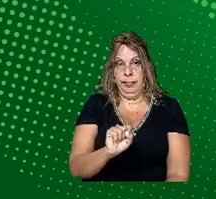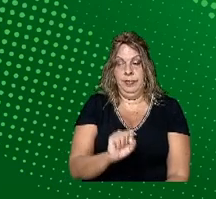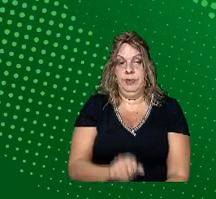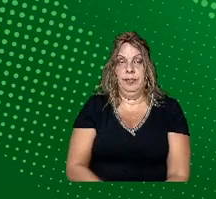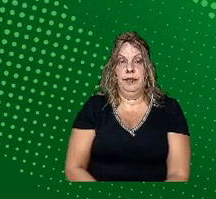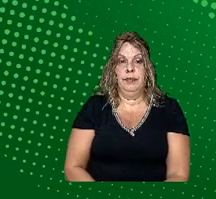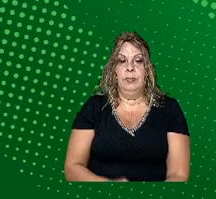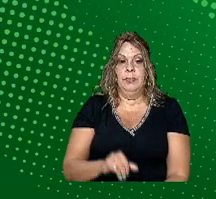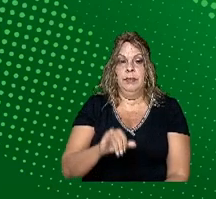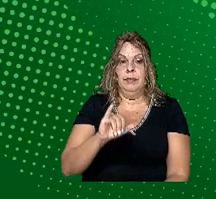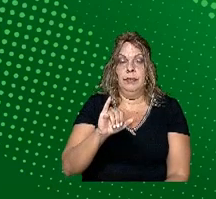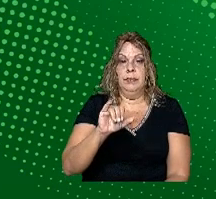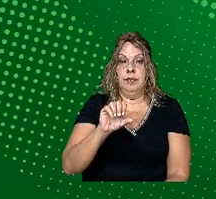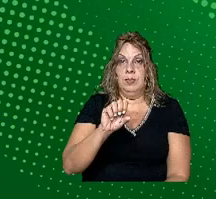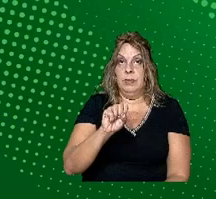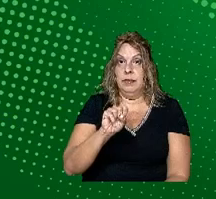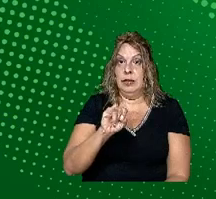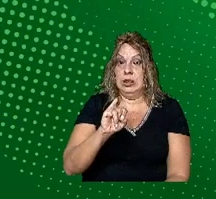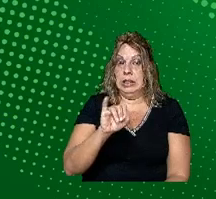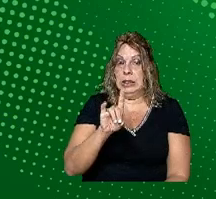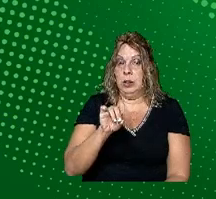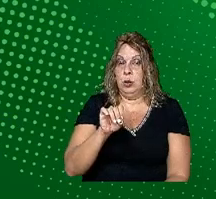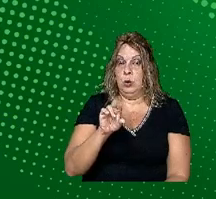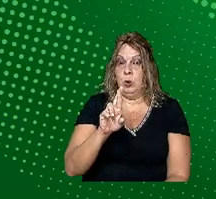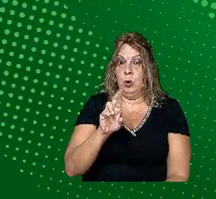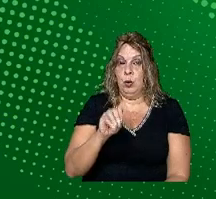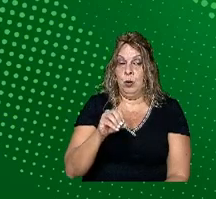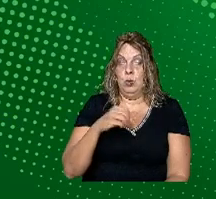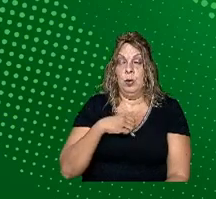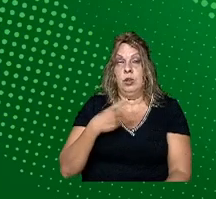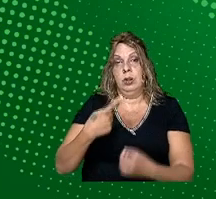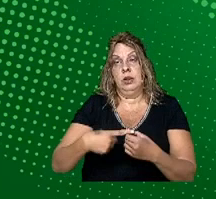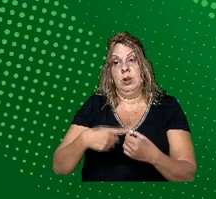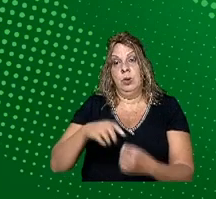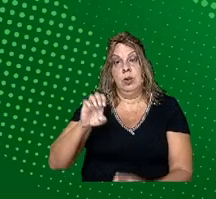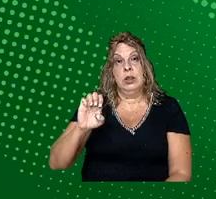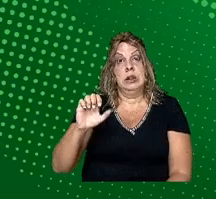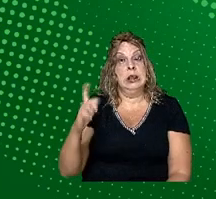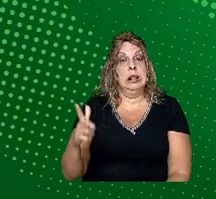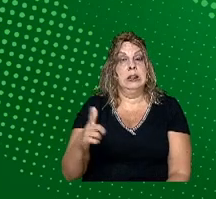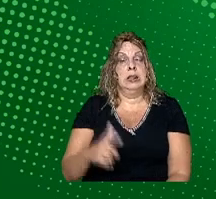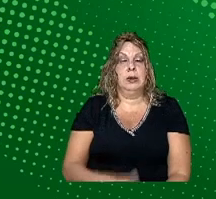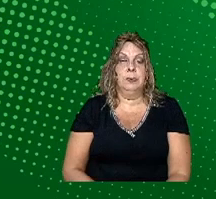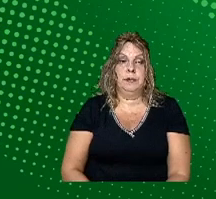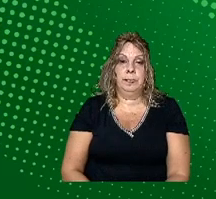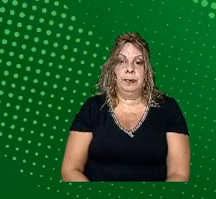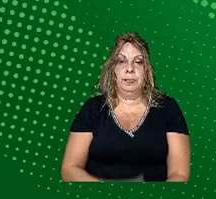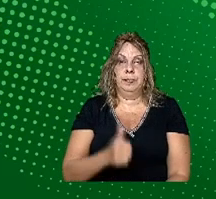21216618, Isidoro José, tá? Ele é Distância, adquiriu com Beto da Praia Regional Estância.